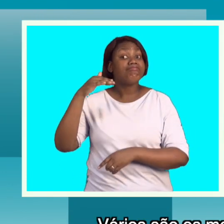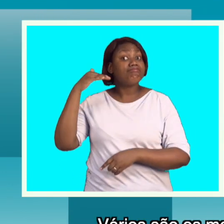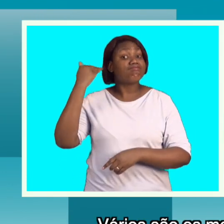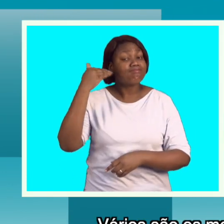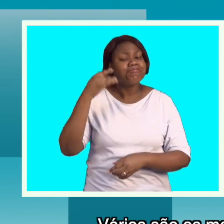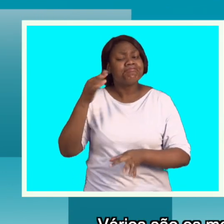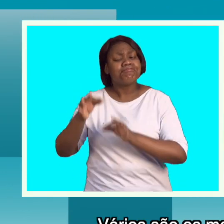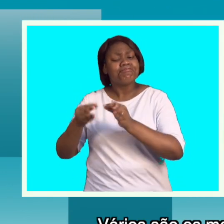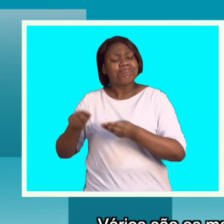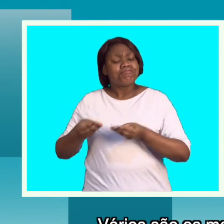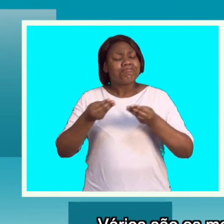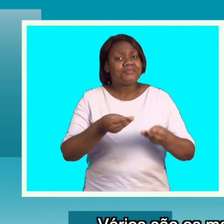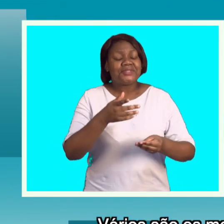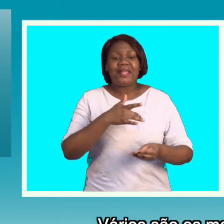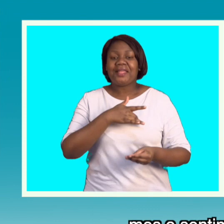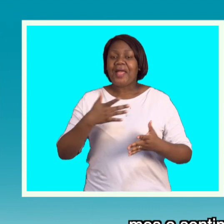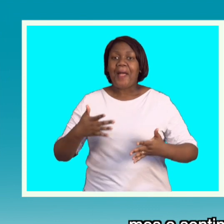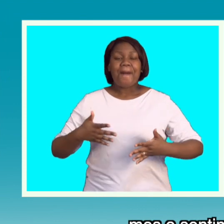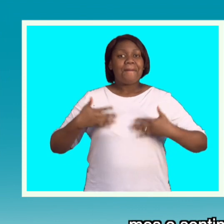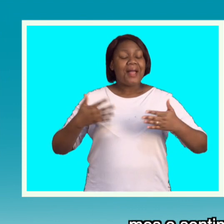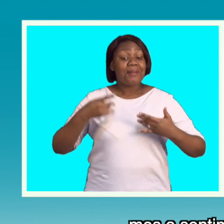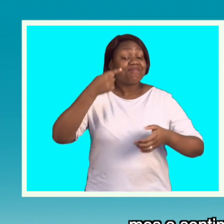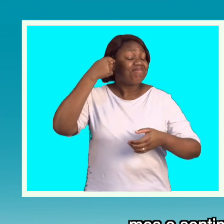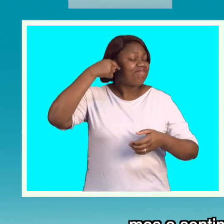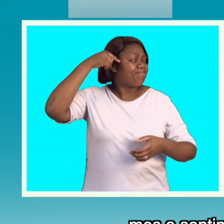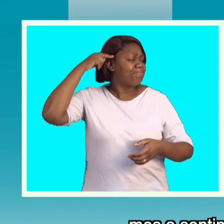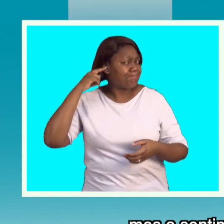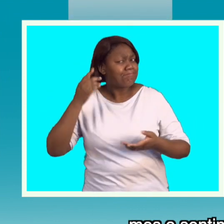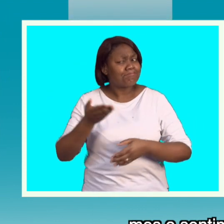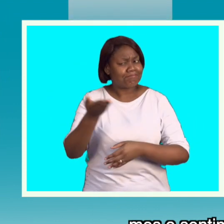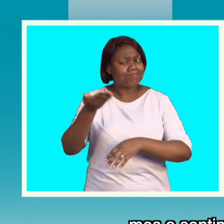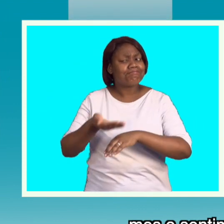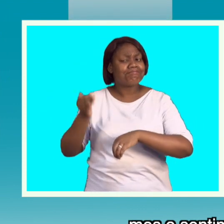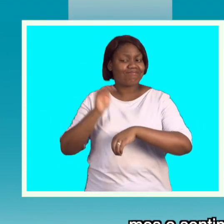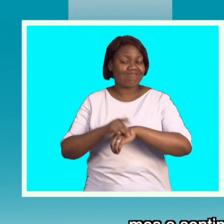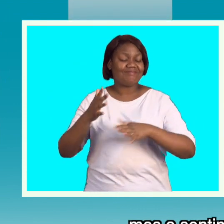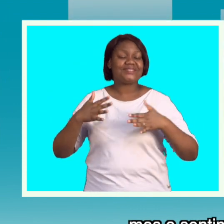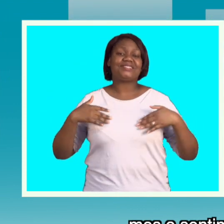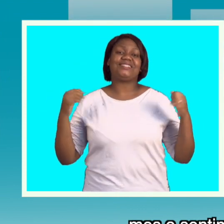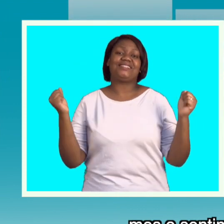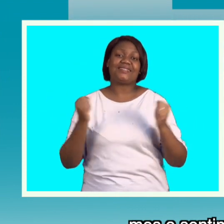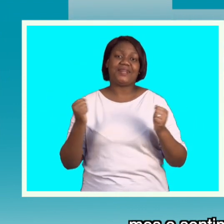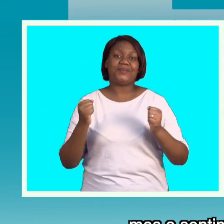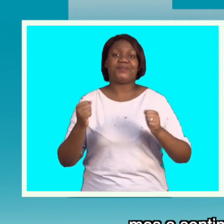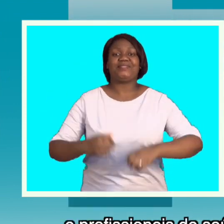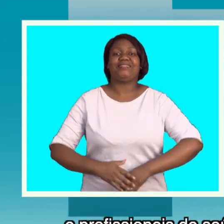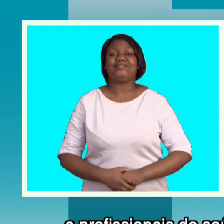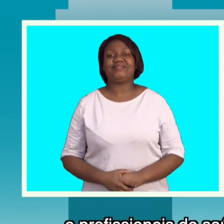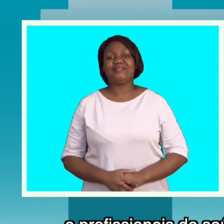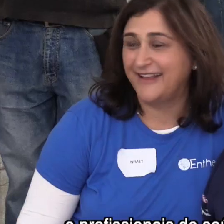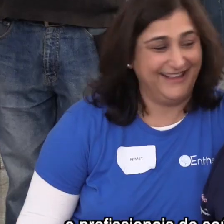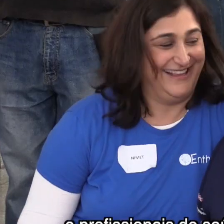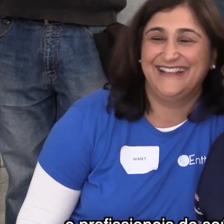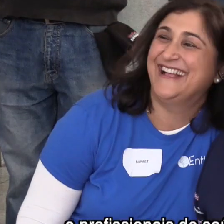que levam as pessoas à surdez. Mas o sentimento de satisfação foi comum a todos os pacientes e